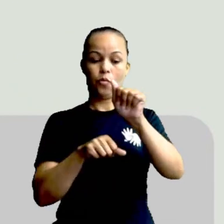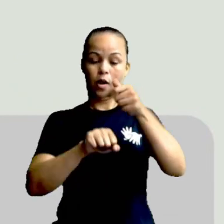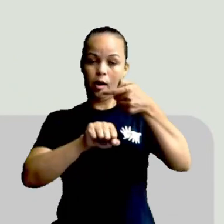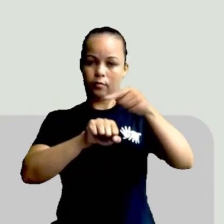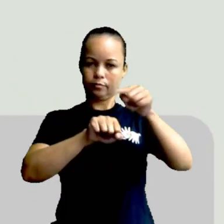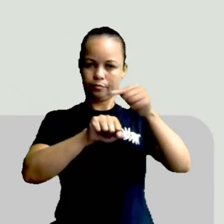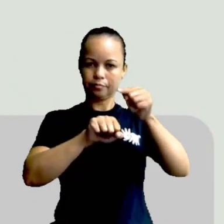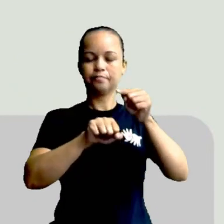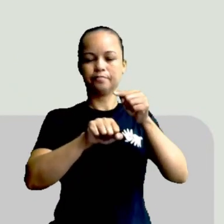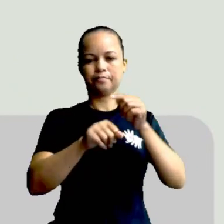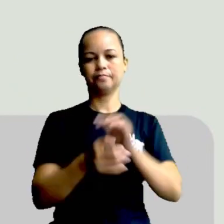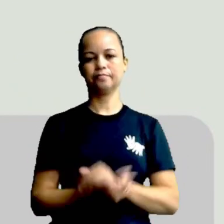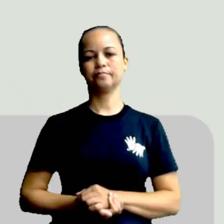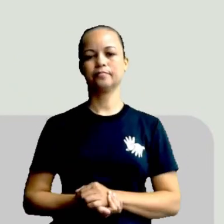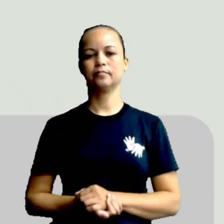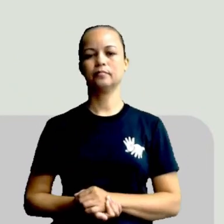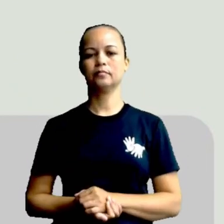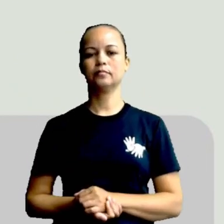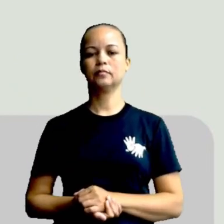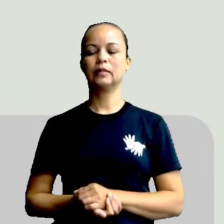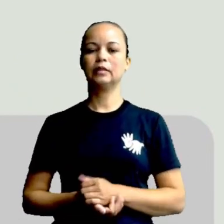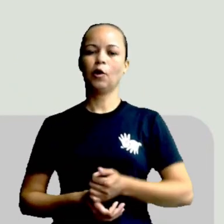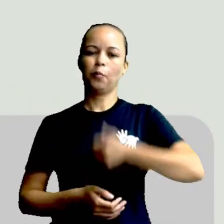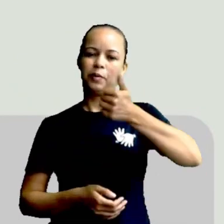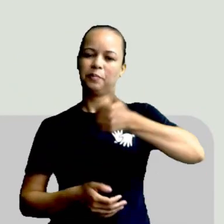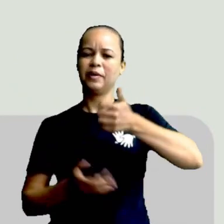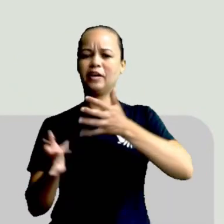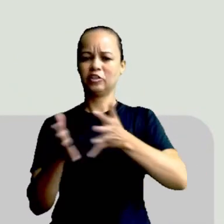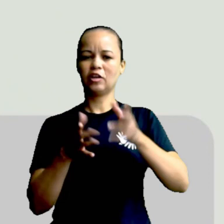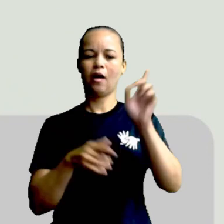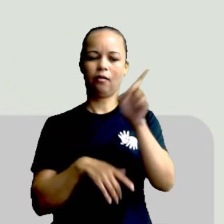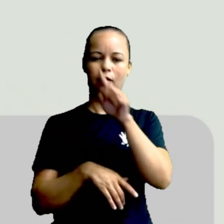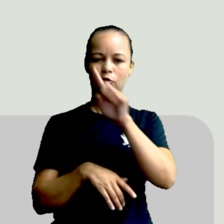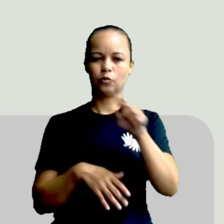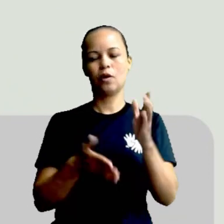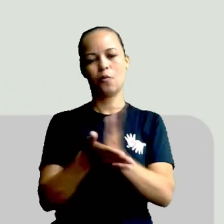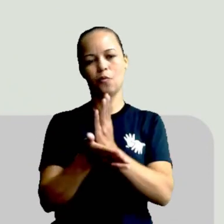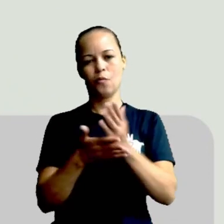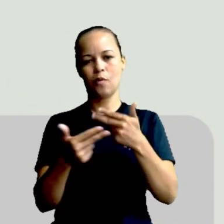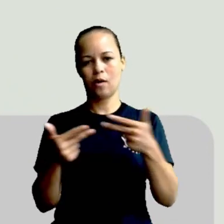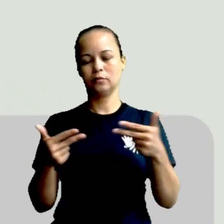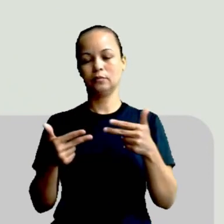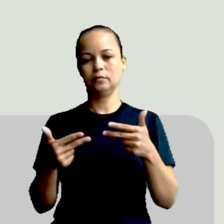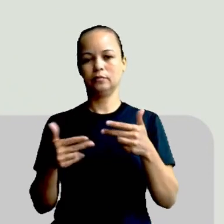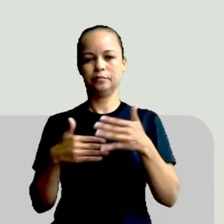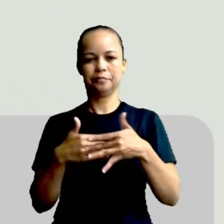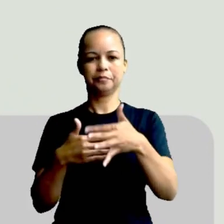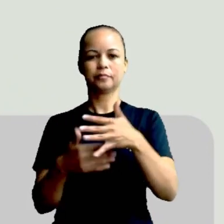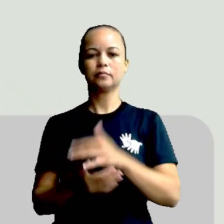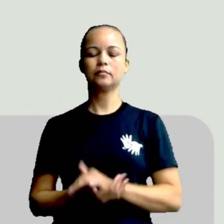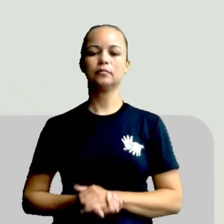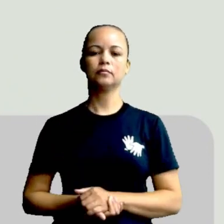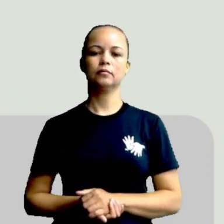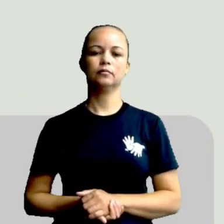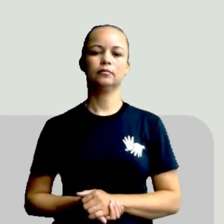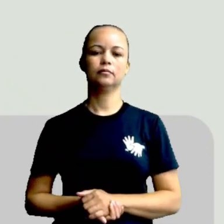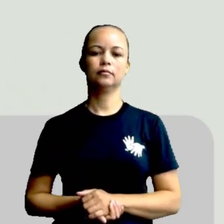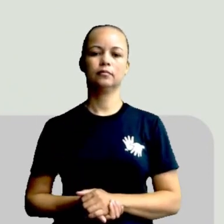craseado como a gente costuma falar então pela primeira ou a gente já anula aí não é algumas mãos adianta